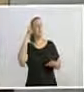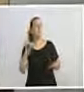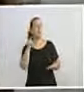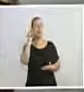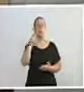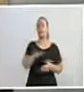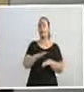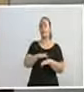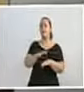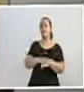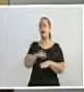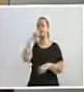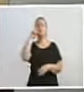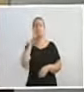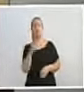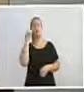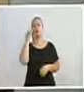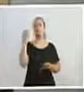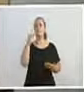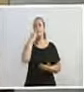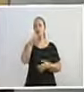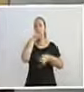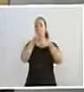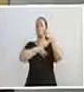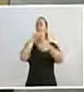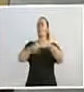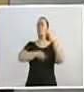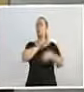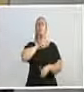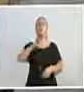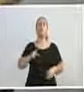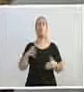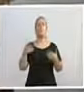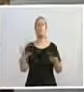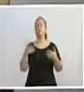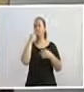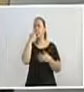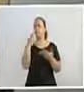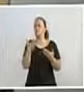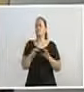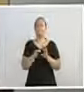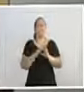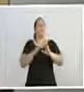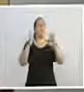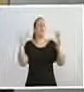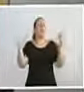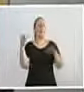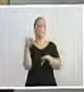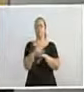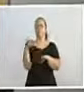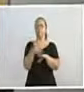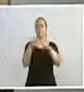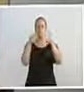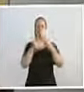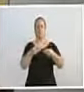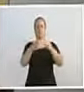faz conforme a opinião pública, aquilo parece um parlamento de um governo parlamentarista. Porque eu não tenho a menor